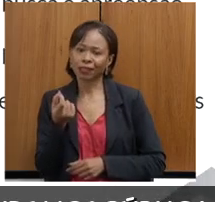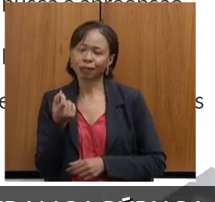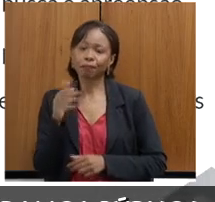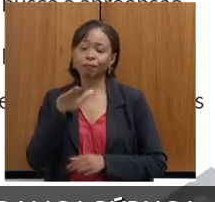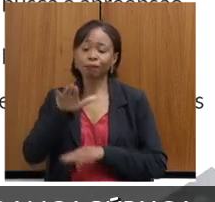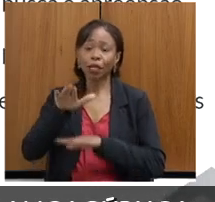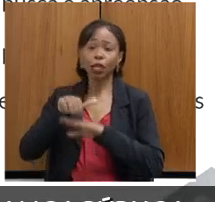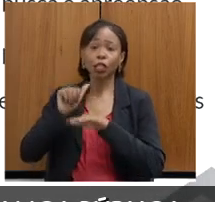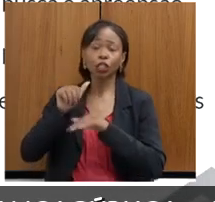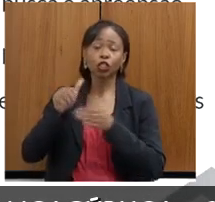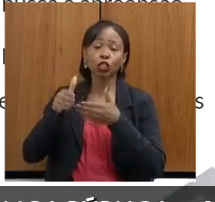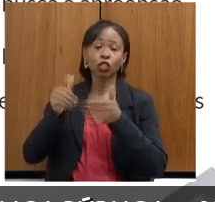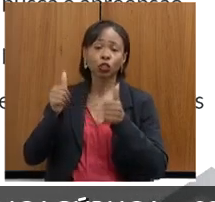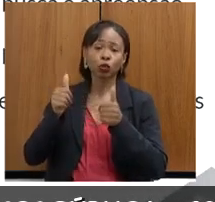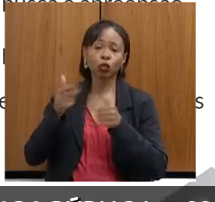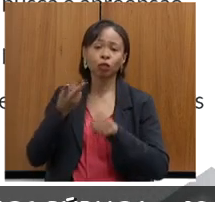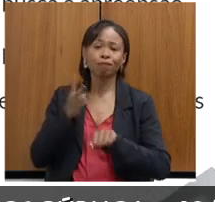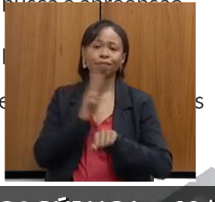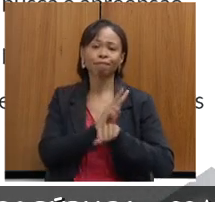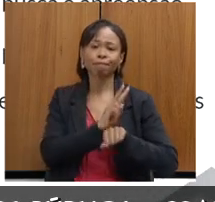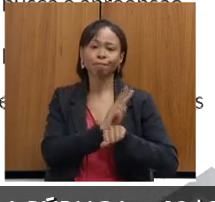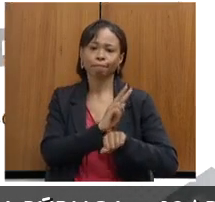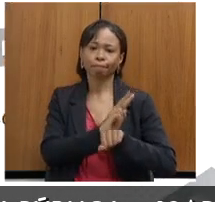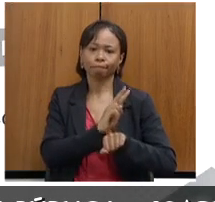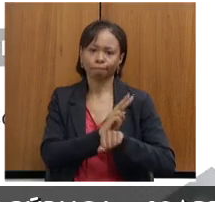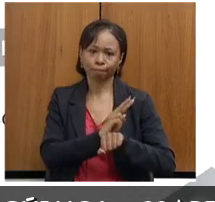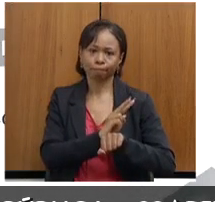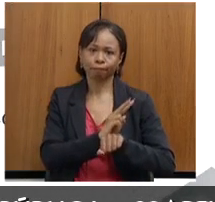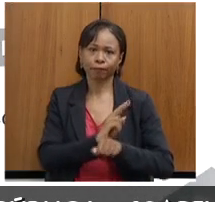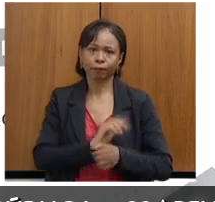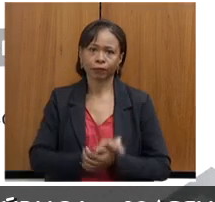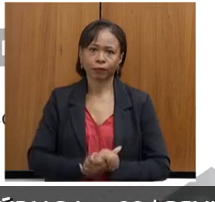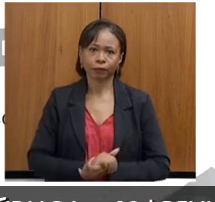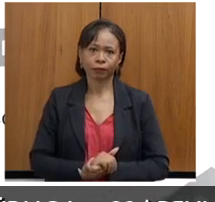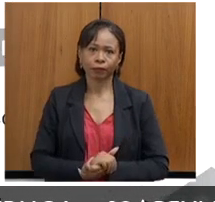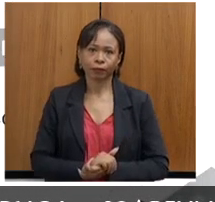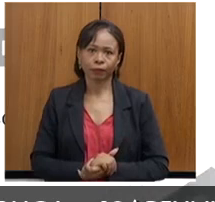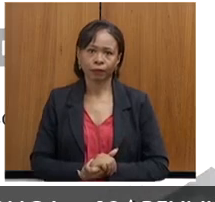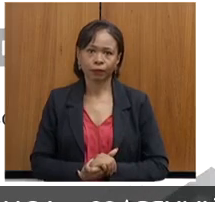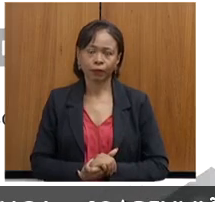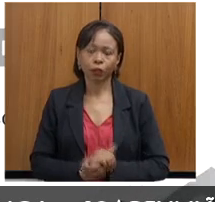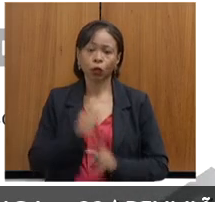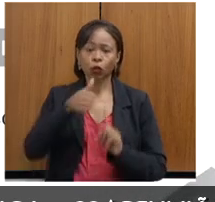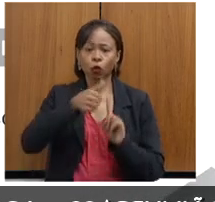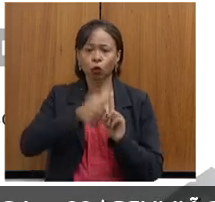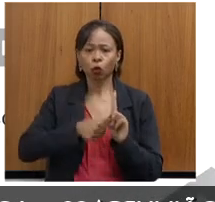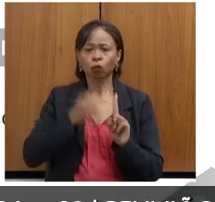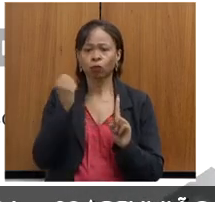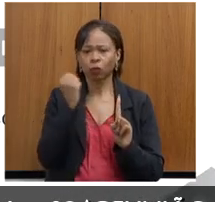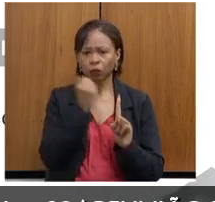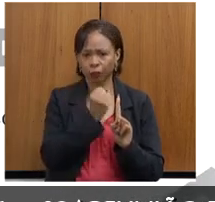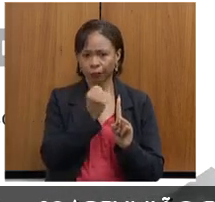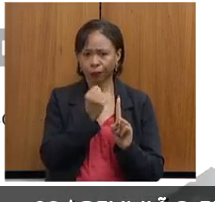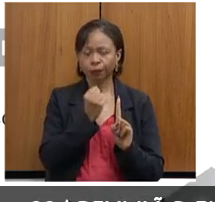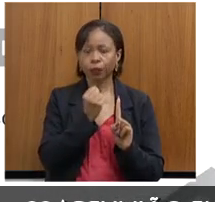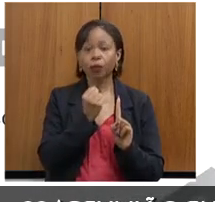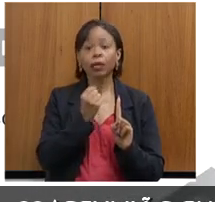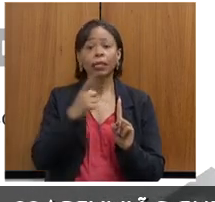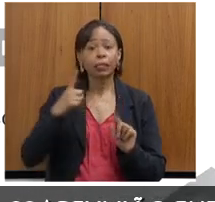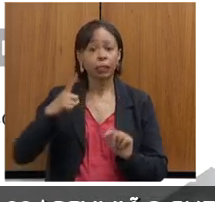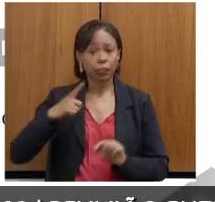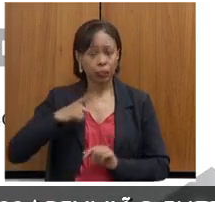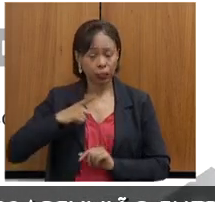medidas protetivas pode seguir por favor em torno do feminicídio importante também destacar